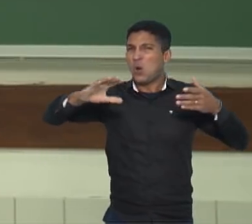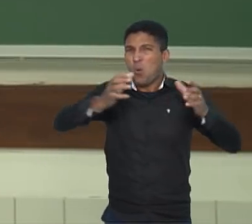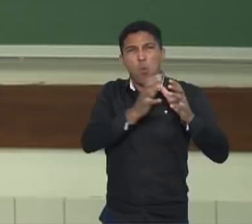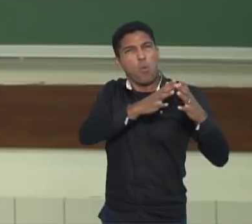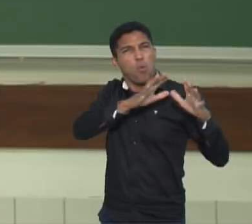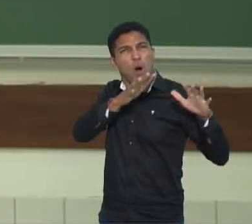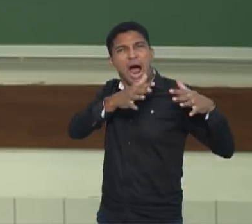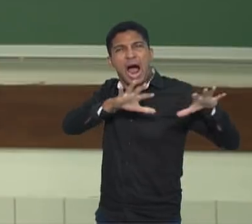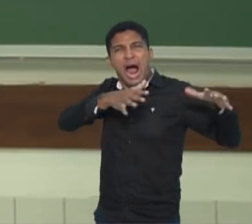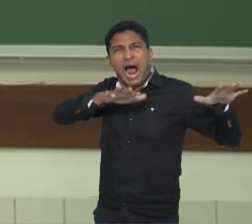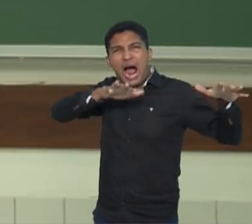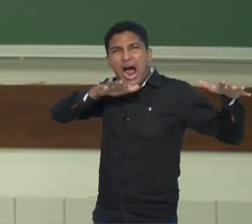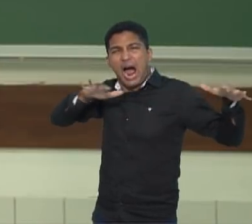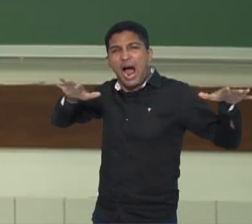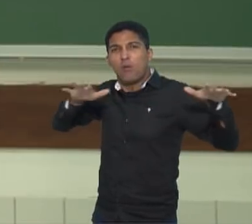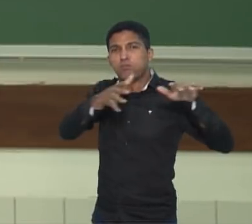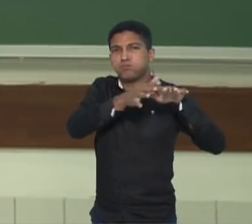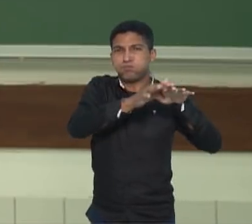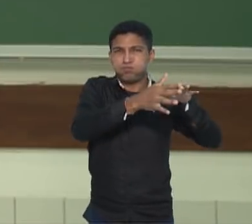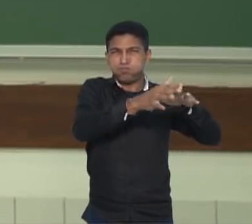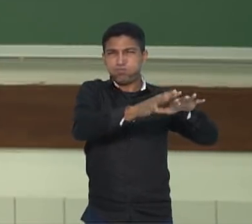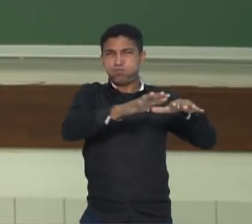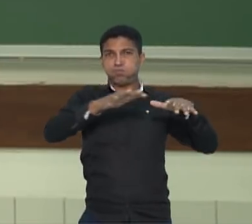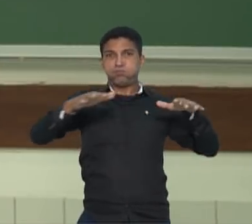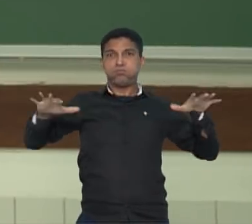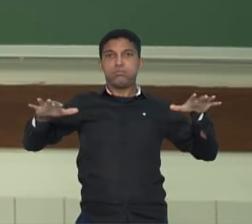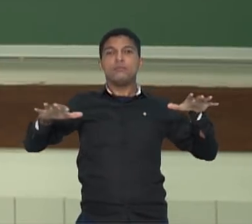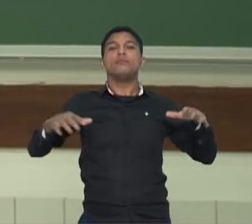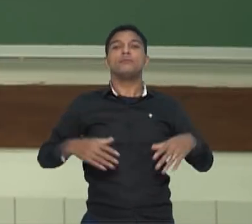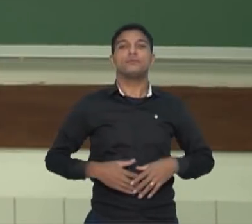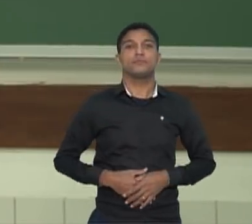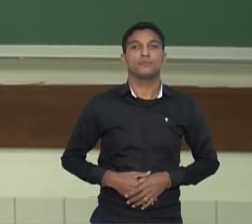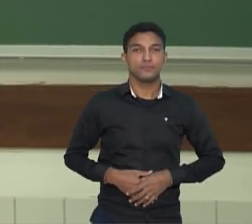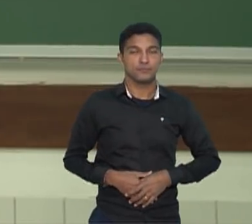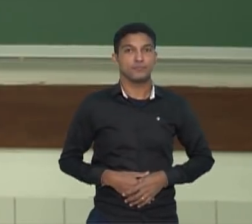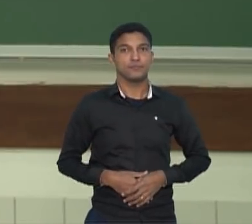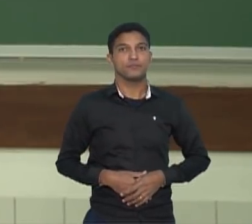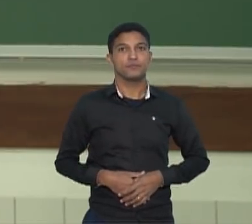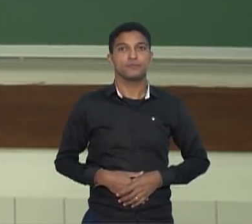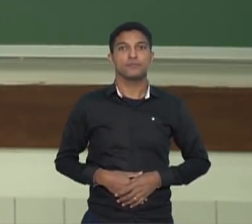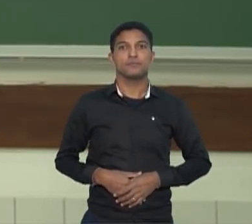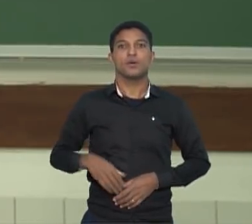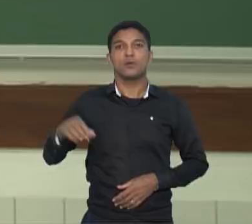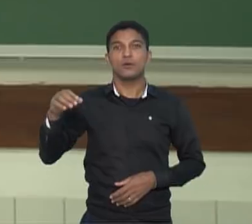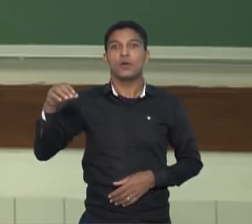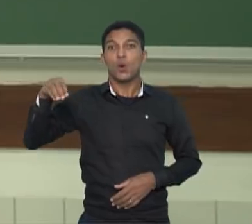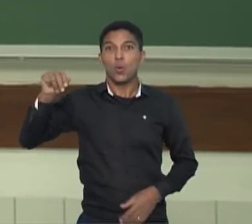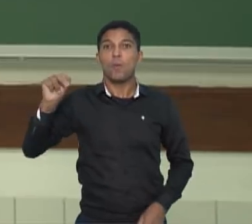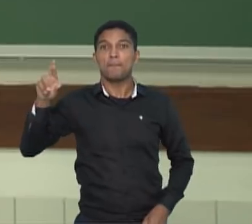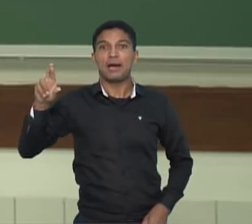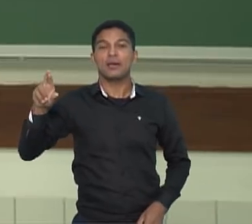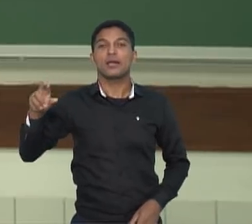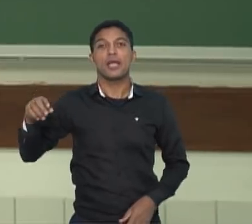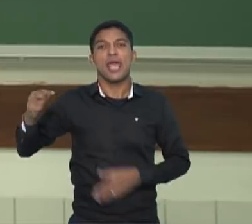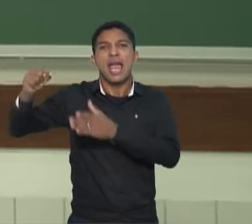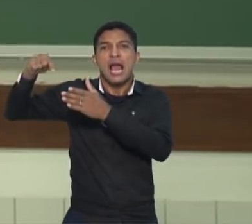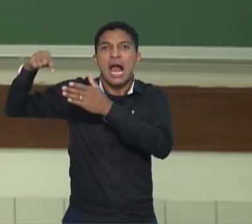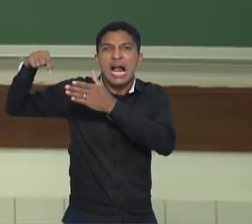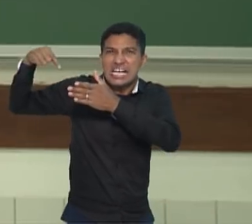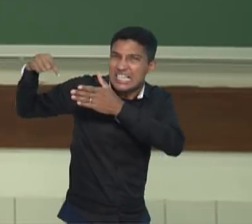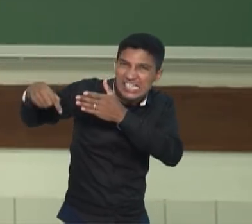delimitando áreas. E a salinidade também é um pouquinho menor e a profundidade também é um pouquinho